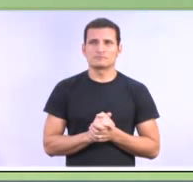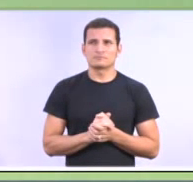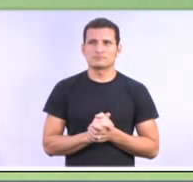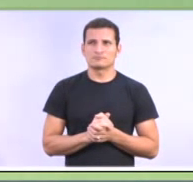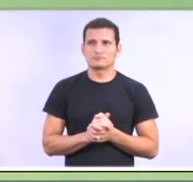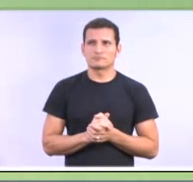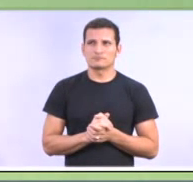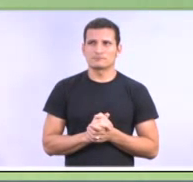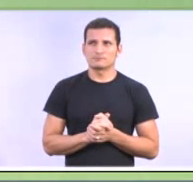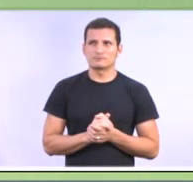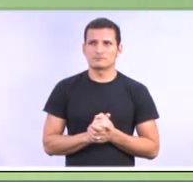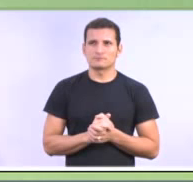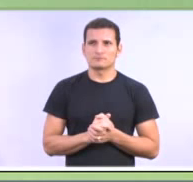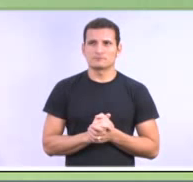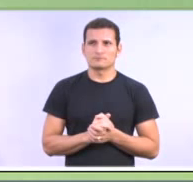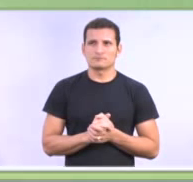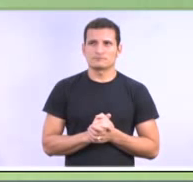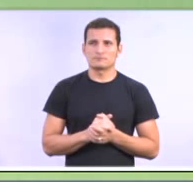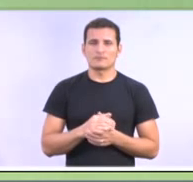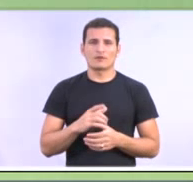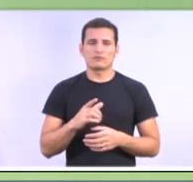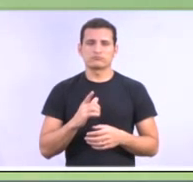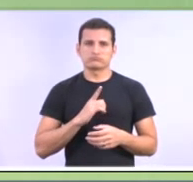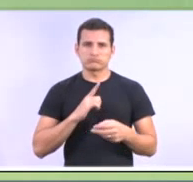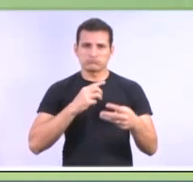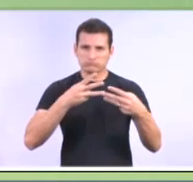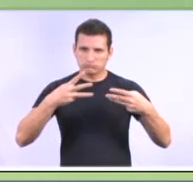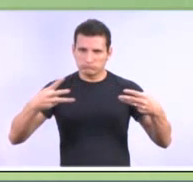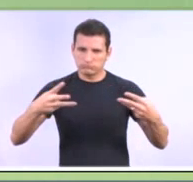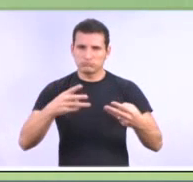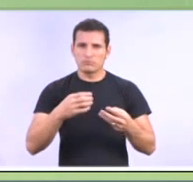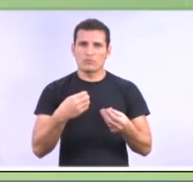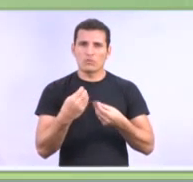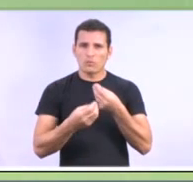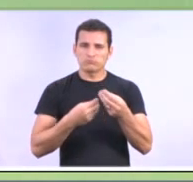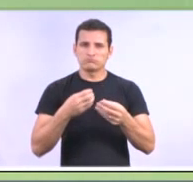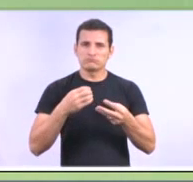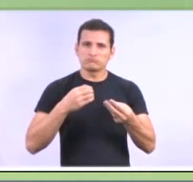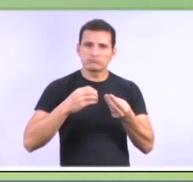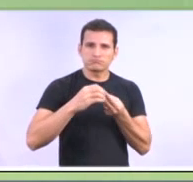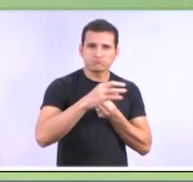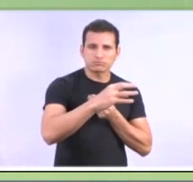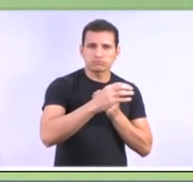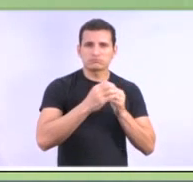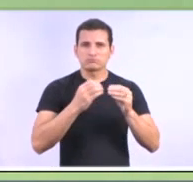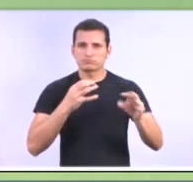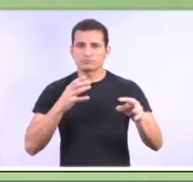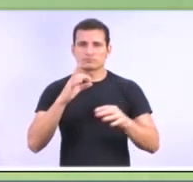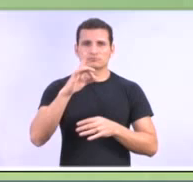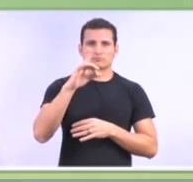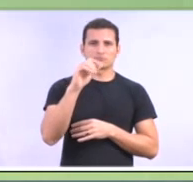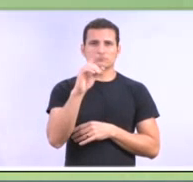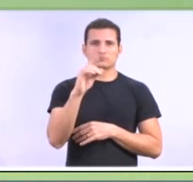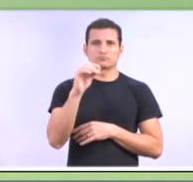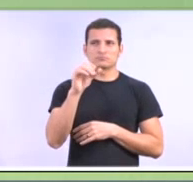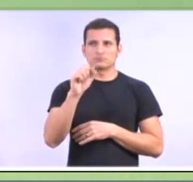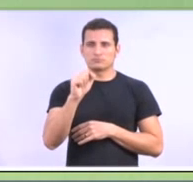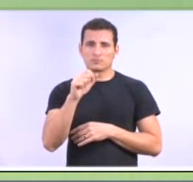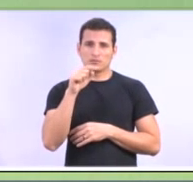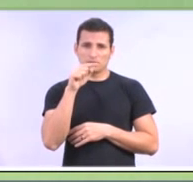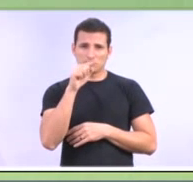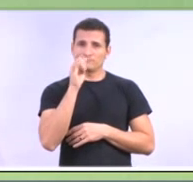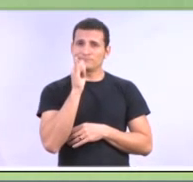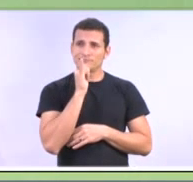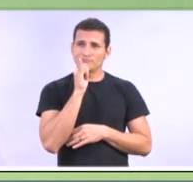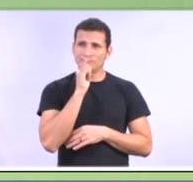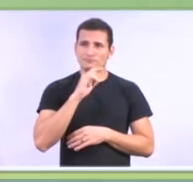periféricos e estabelecer seções de transferência de dados entre dispositivos. Aqui um exemplo está um laptop